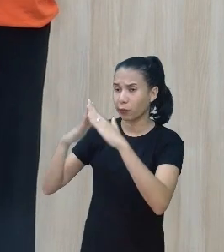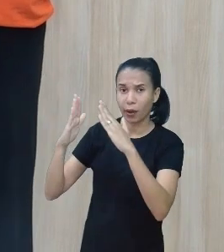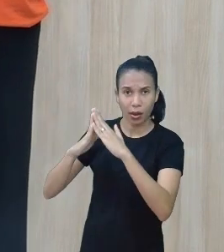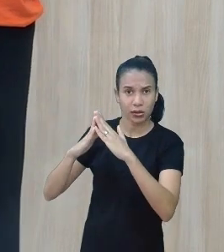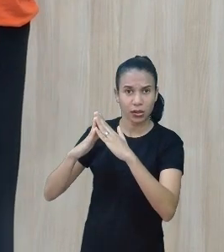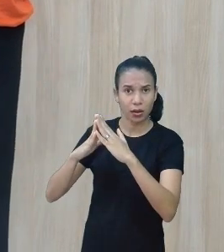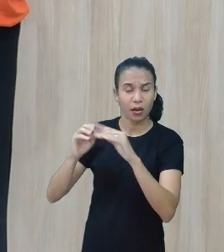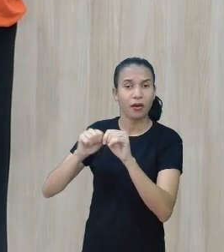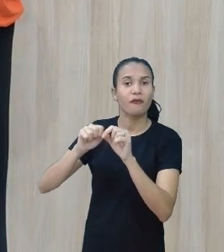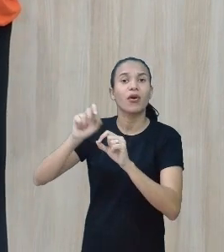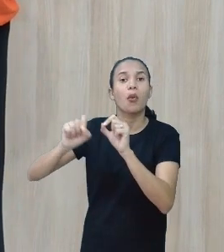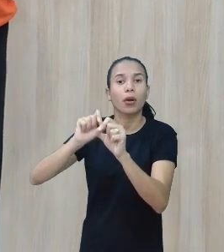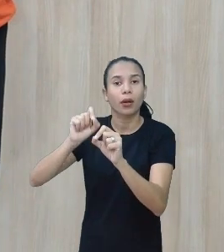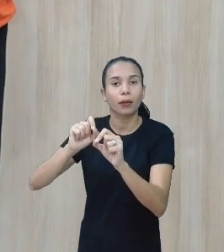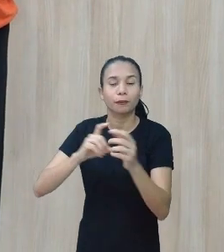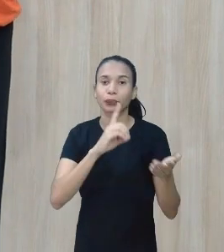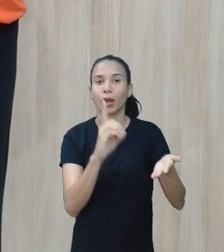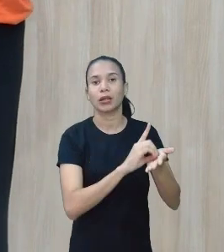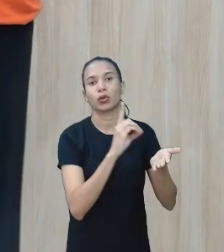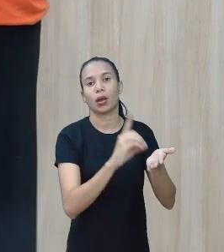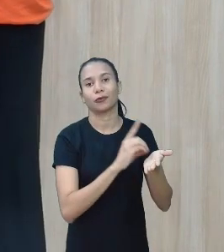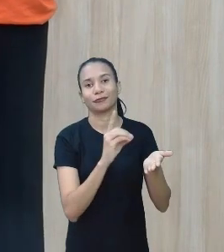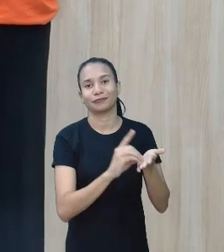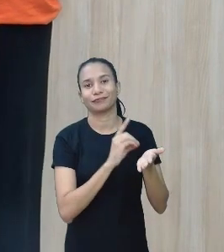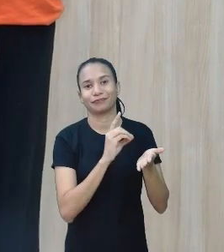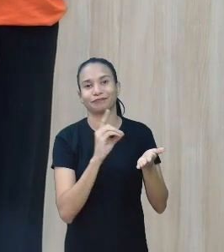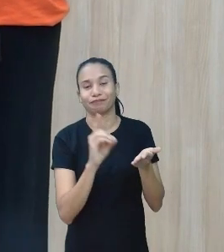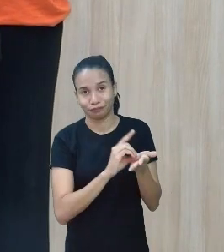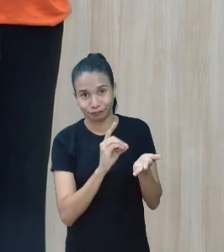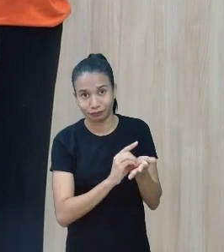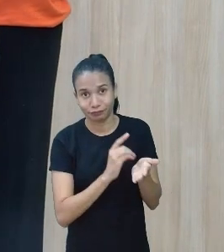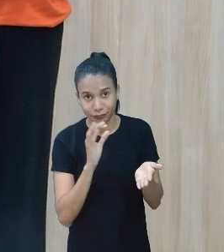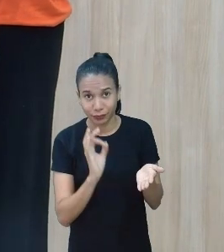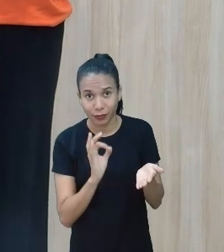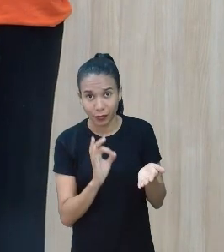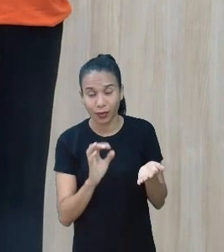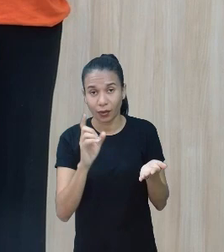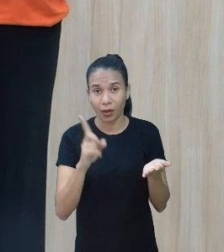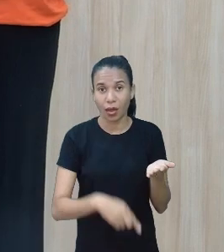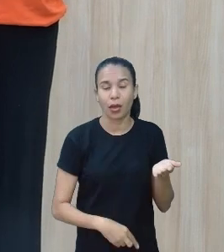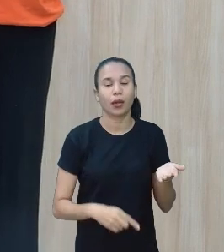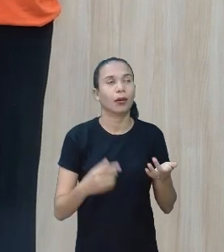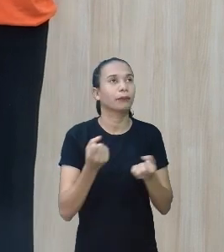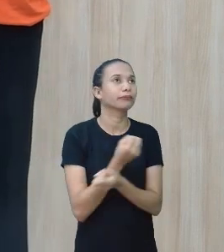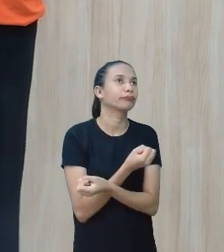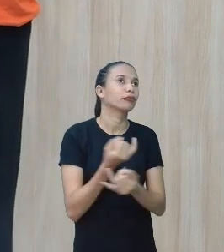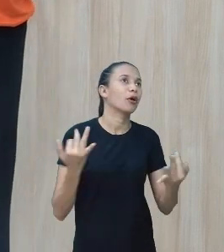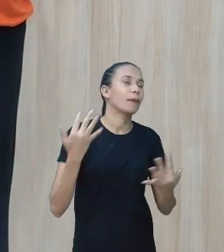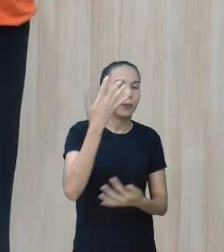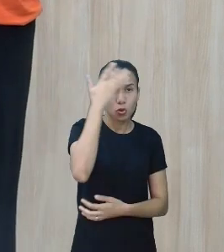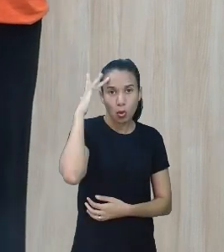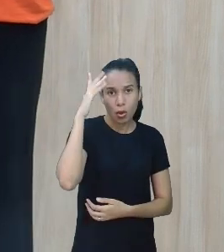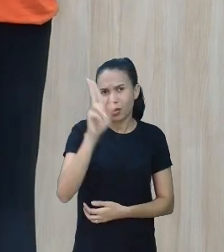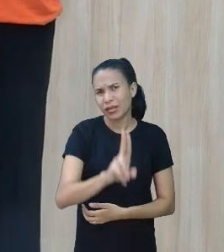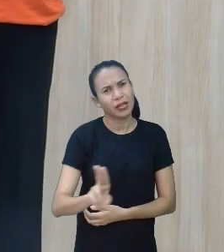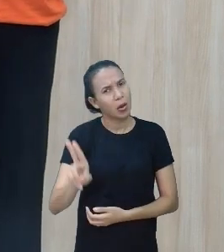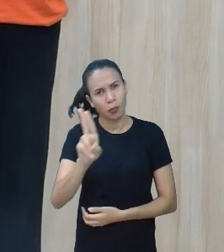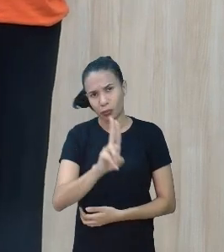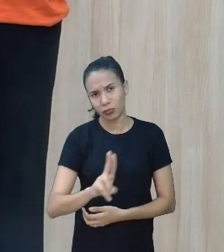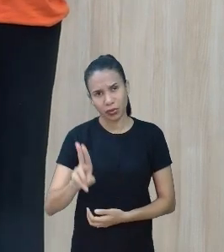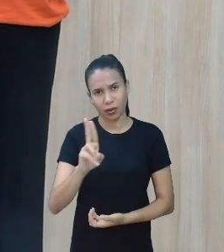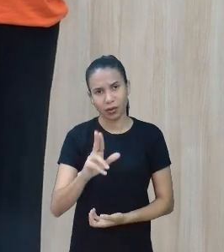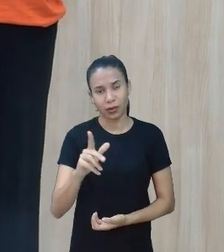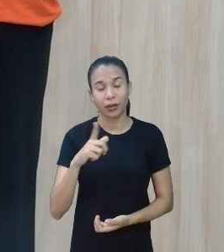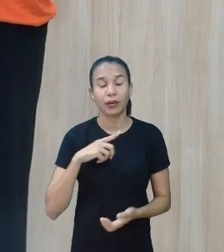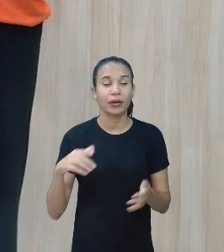o que é que eu posso fazer? Dicionário, gente, tá? É uma coisa que muita gente não usa.